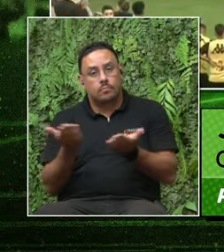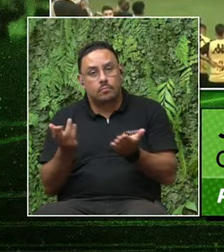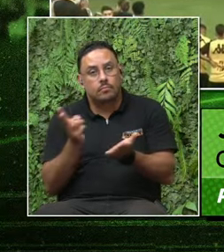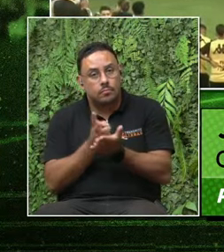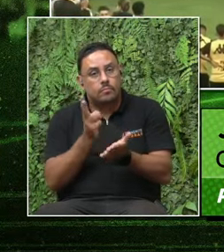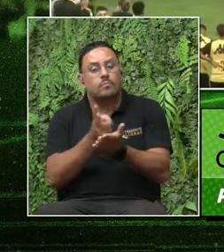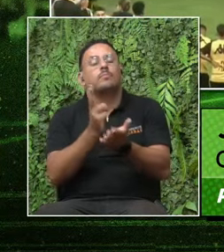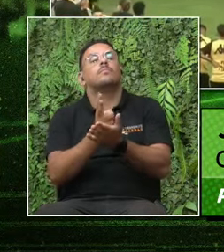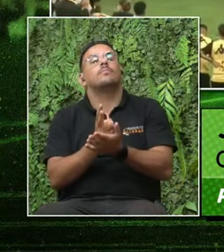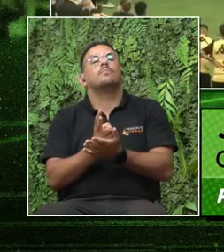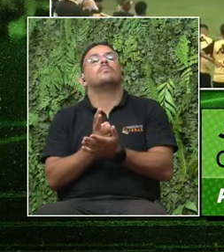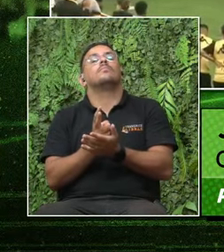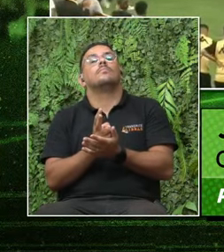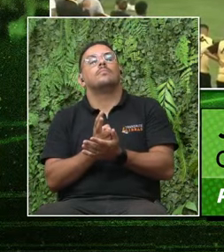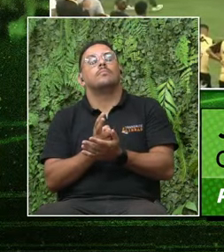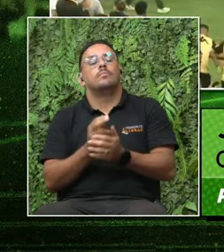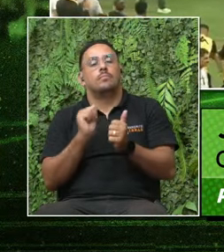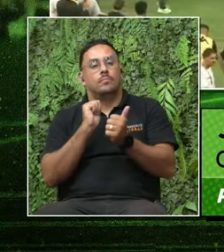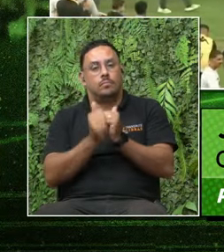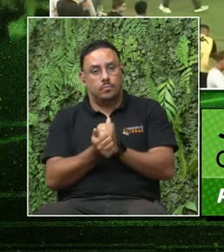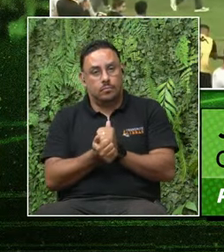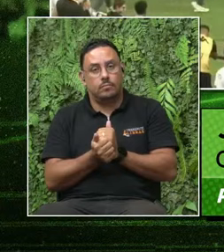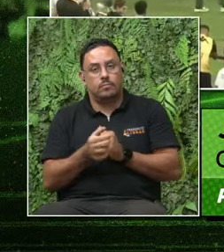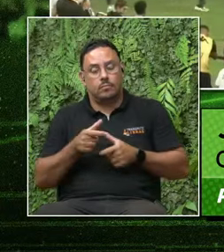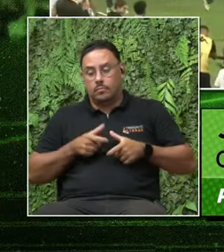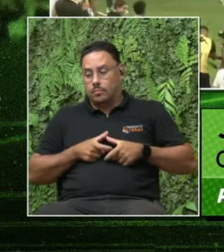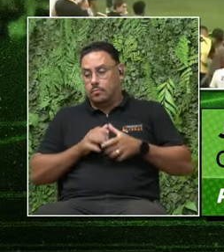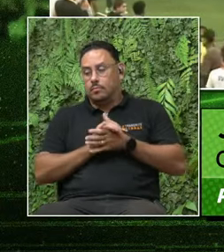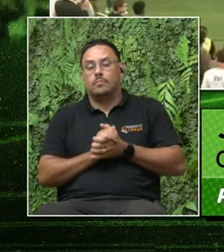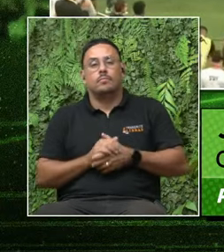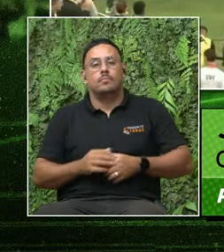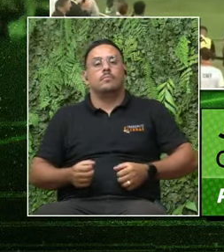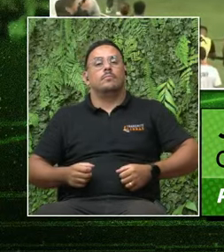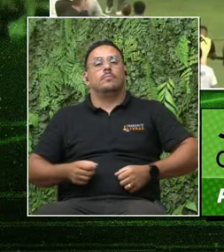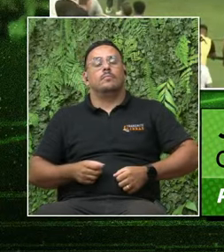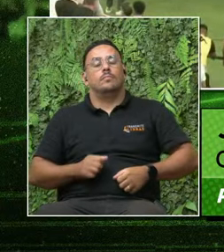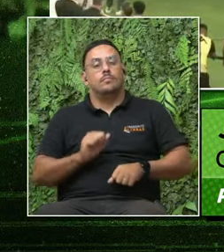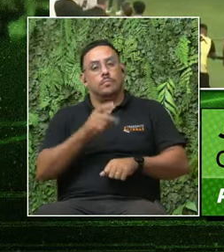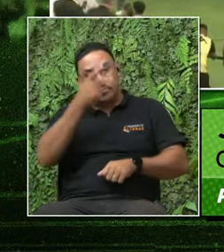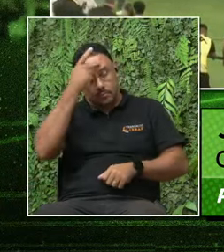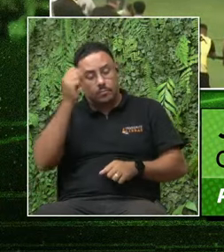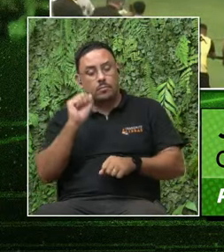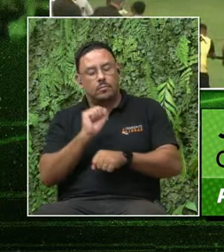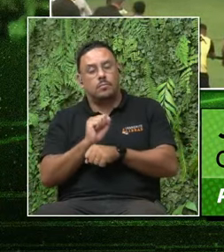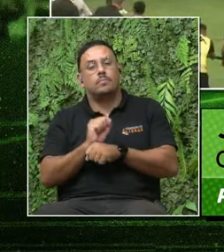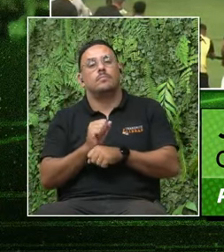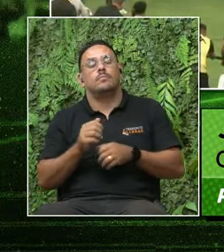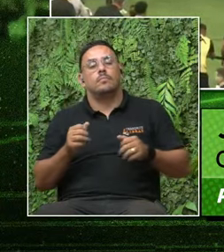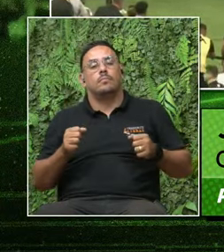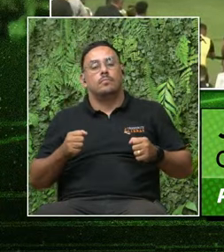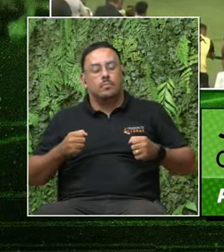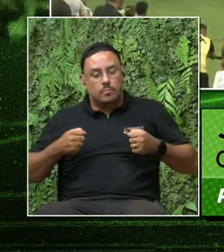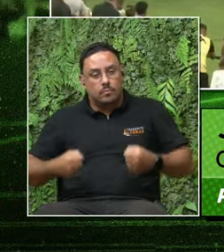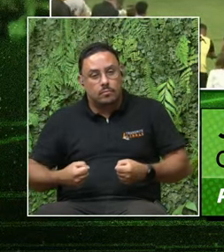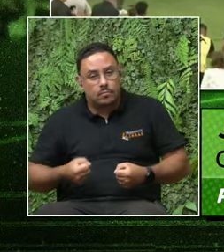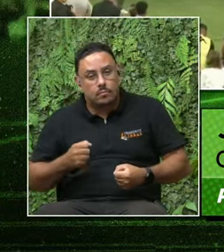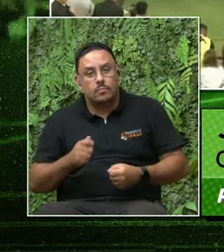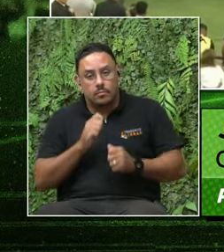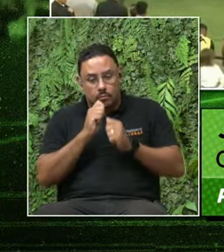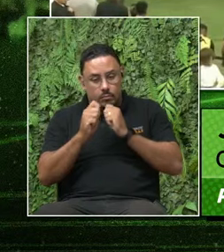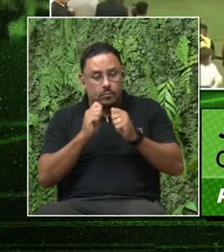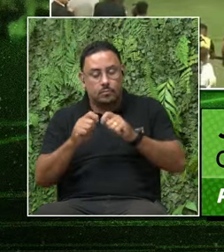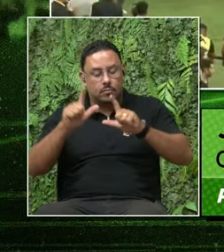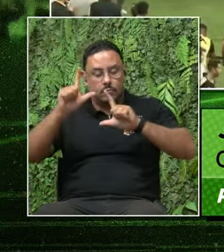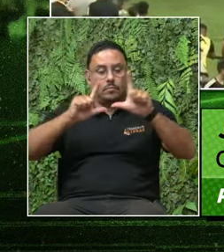Rapaziada do galo tá aí recebendo Medal o hul isso profal esperando só o hul terminar de dar entrevista pra TV porque é ele quem vai